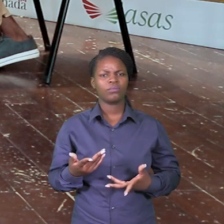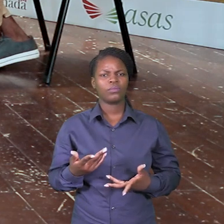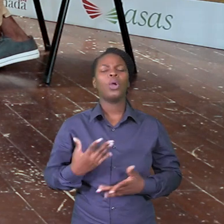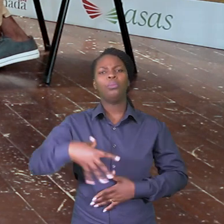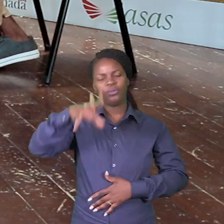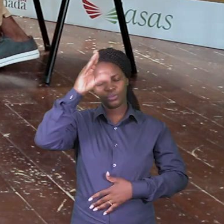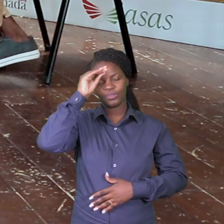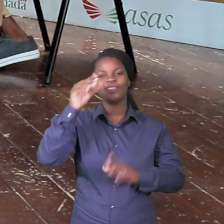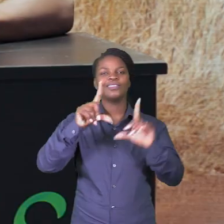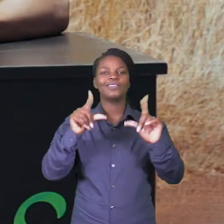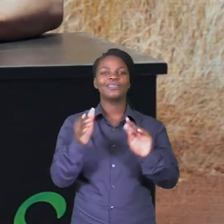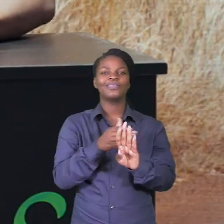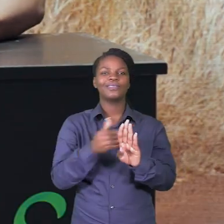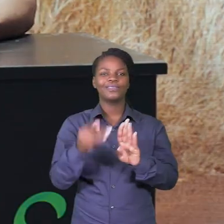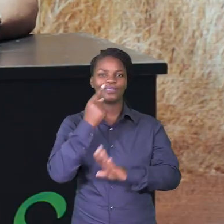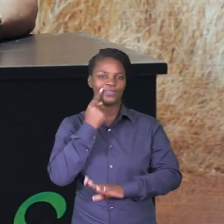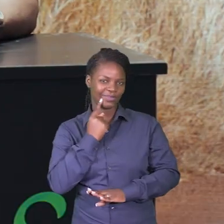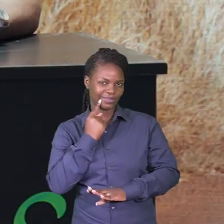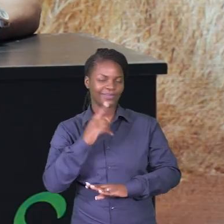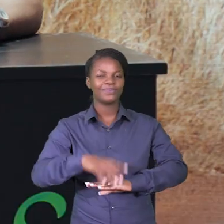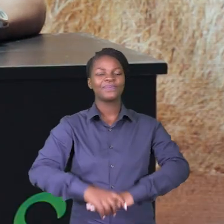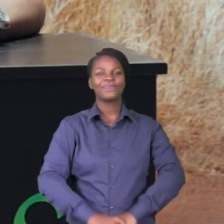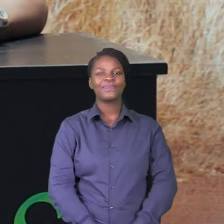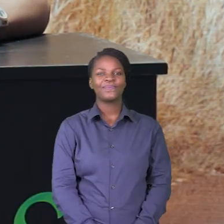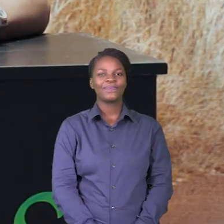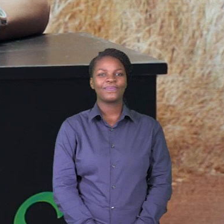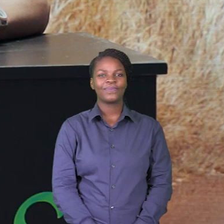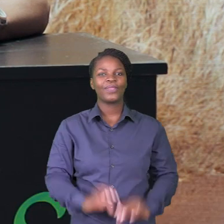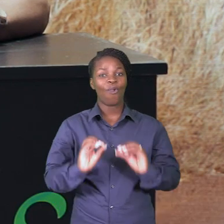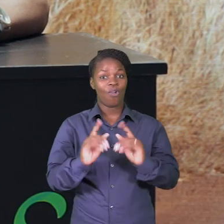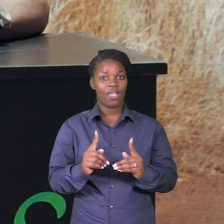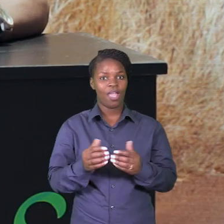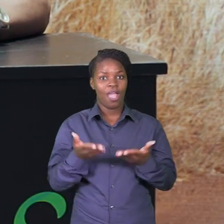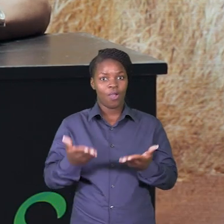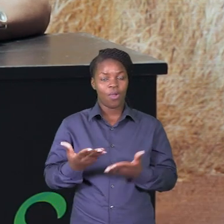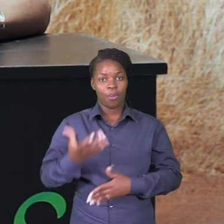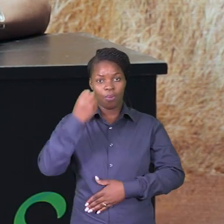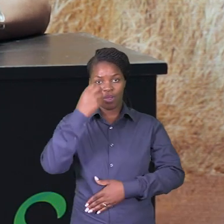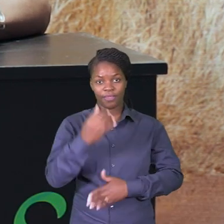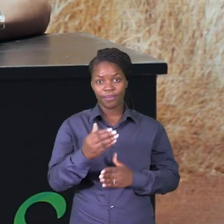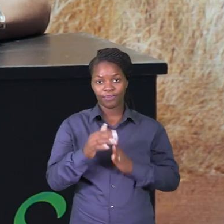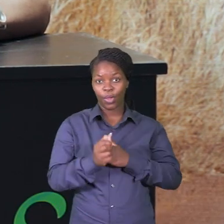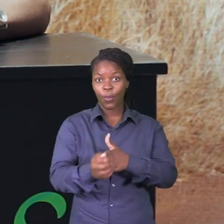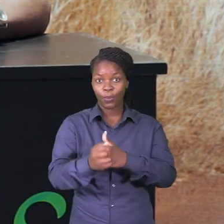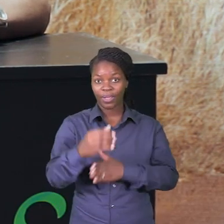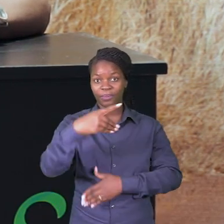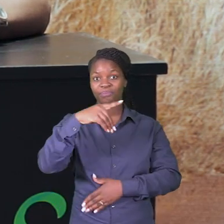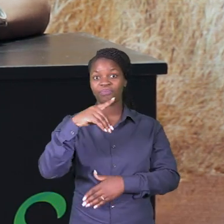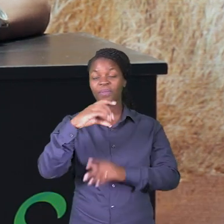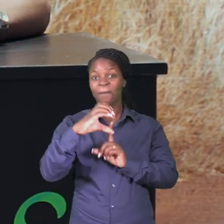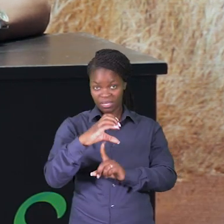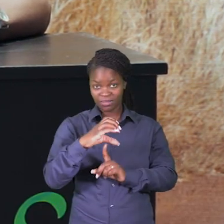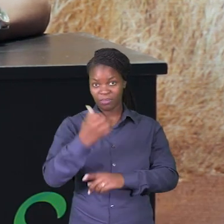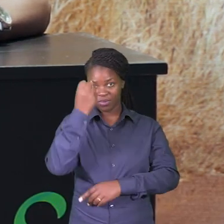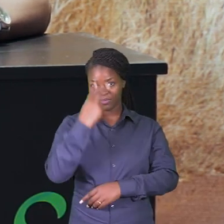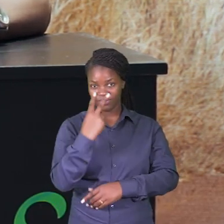assim como eu aprendi a questão do AC de pessal Ok ah V podemos chamar a a nossa reportagem É isso mesmo que eu ia